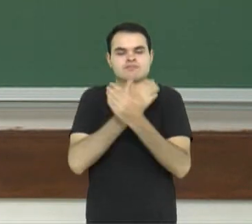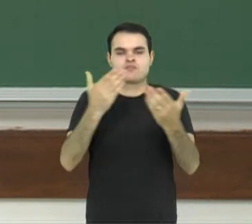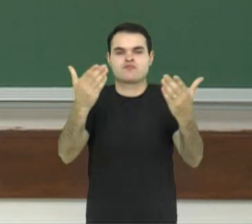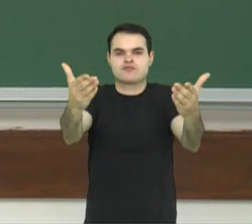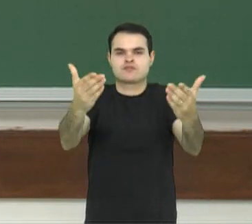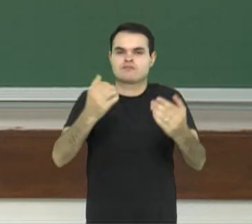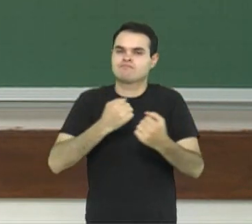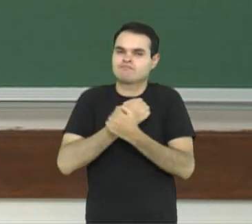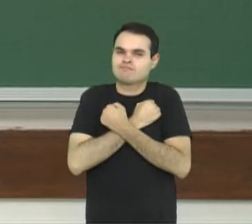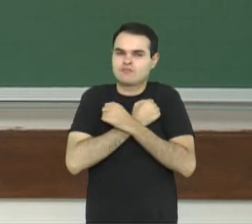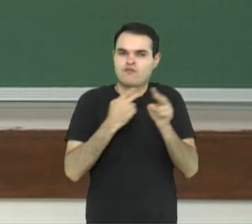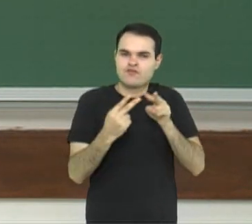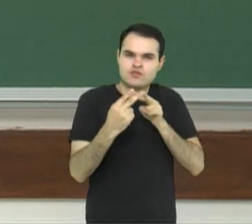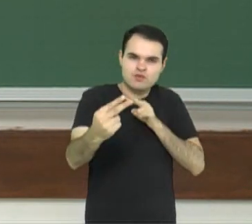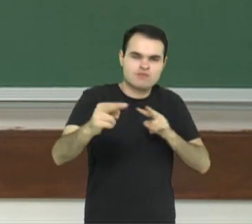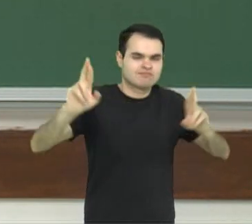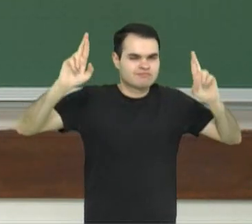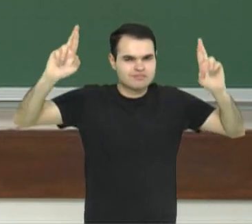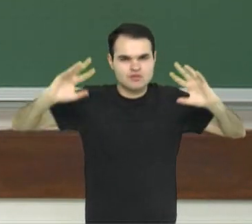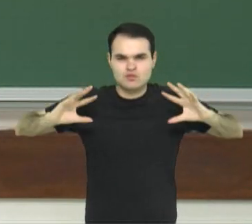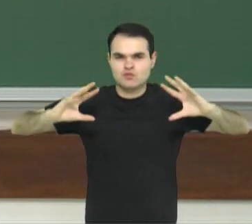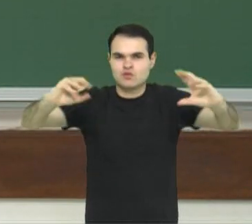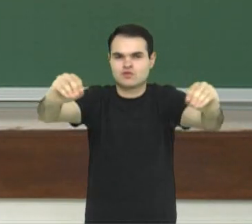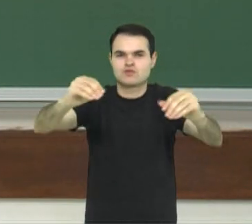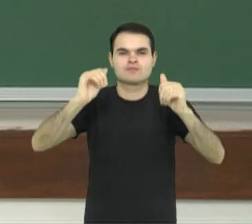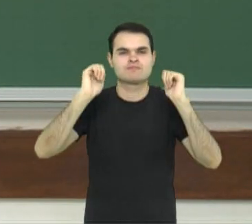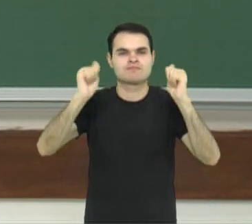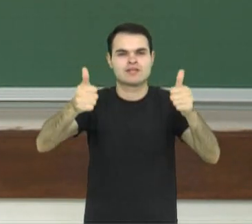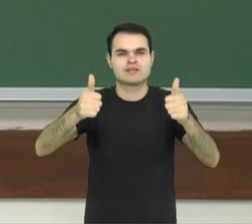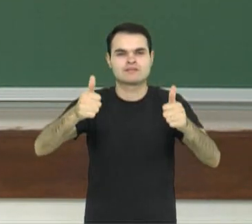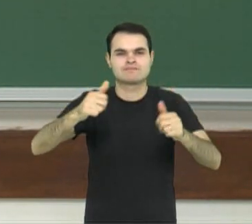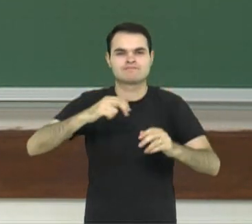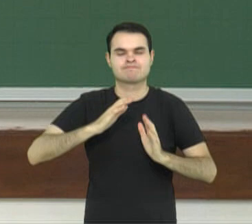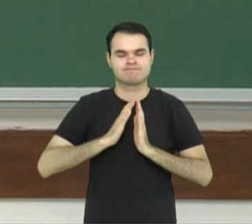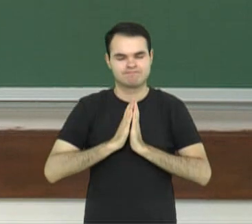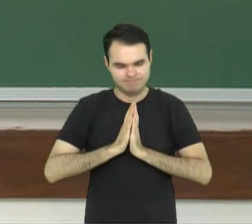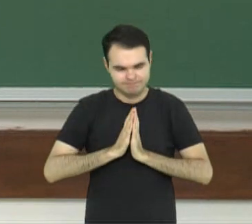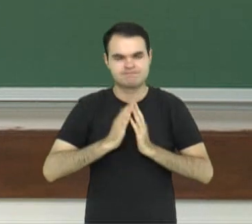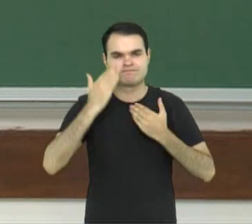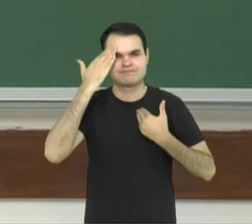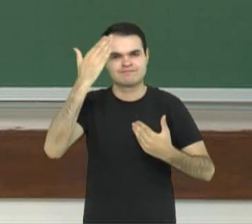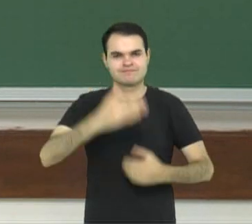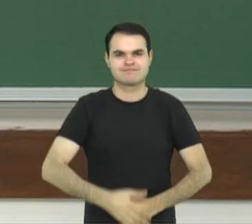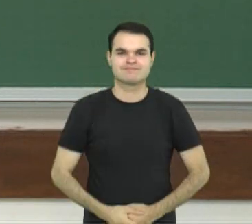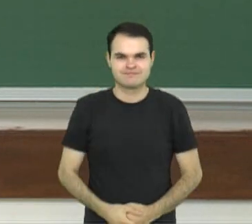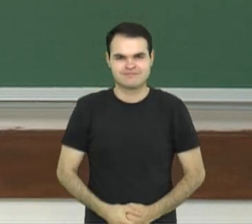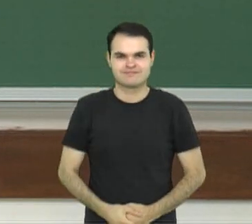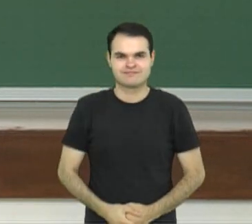abração virtual aí para vocês. Espero que todos estejam bem e muito obrigado. Até mais.